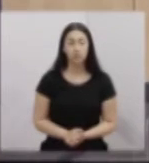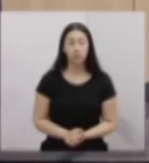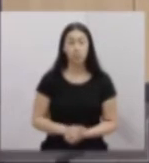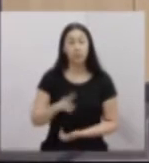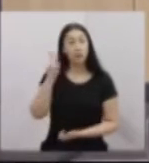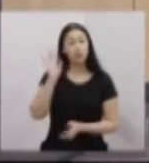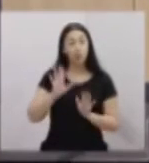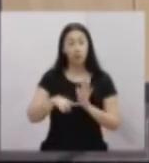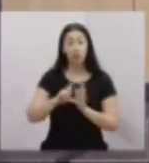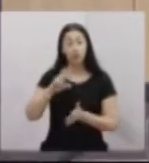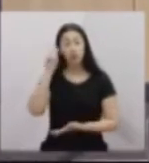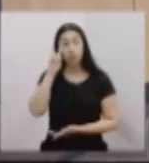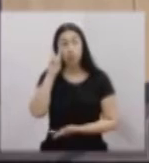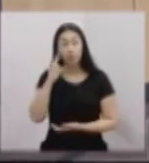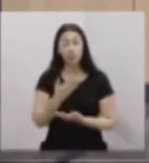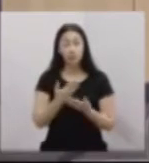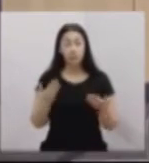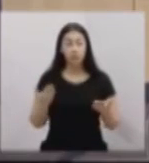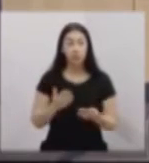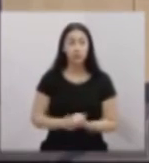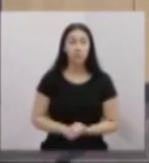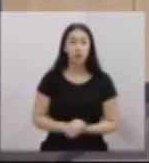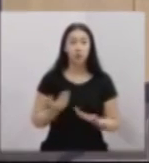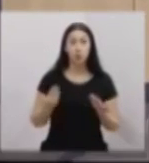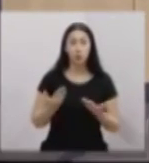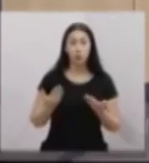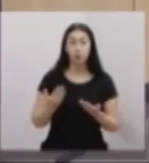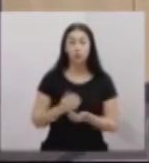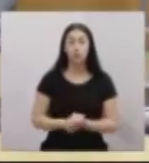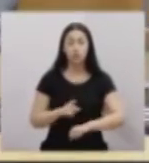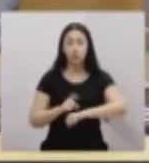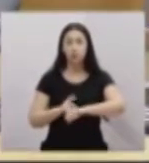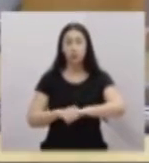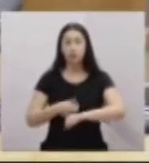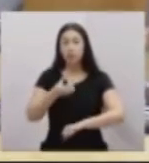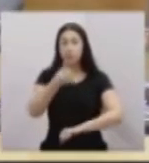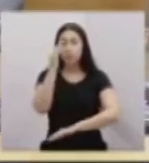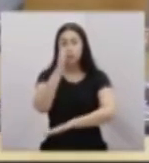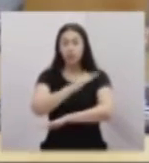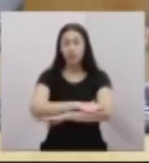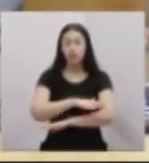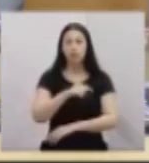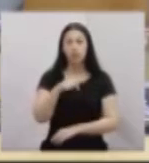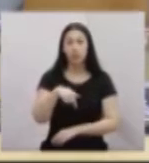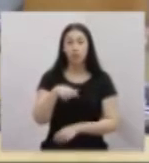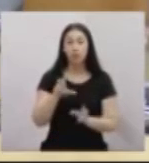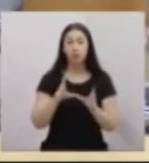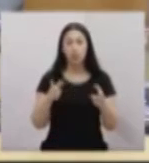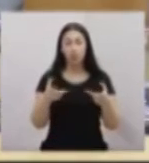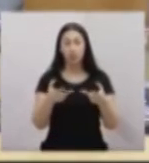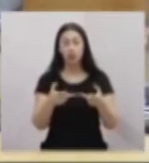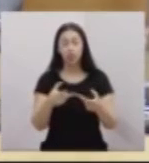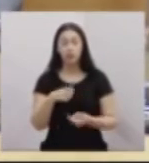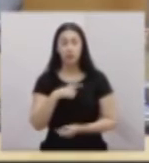Lembrando a vossas senhoria que hoje, a partir das 18 horas, será realizado no plenário desta casa sobre